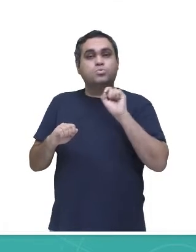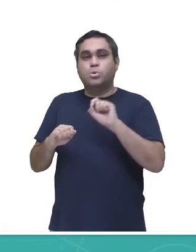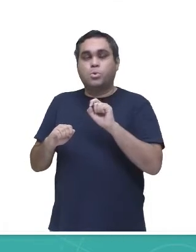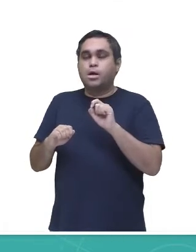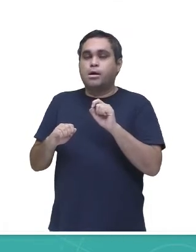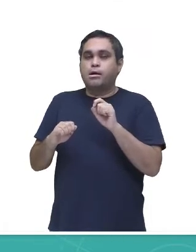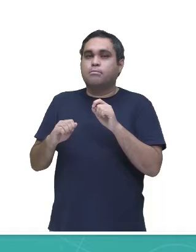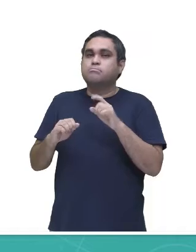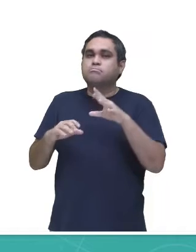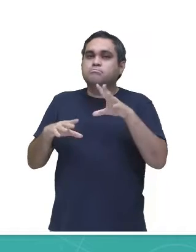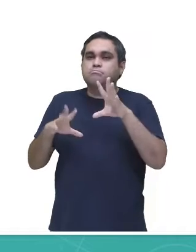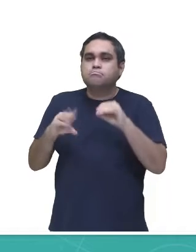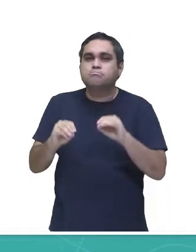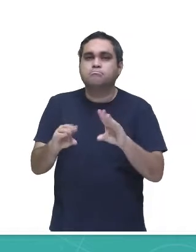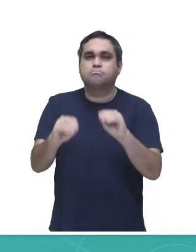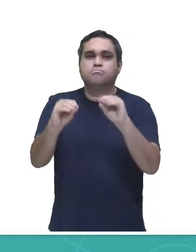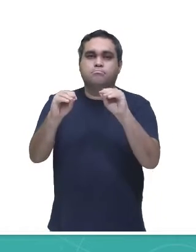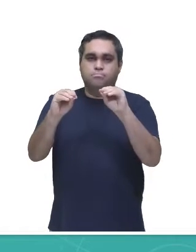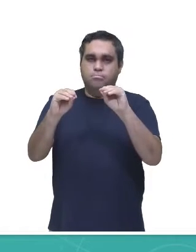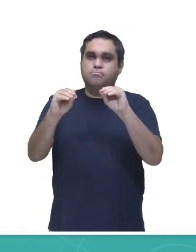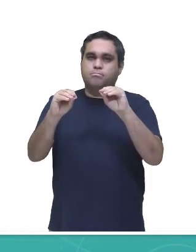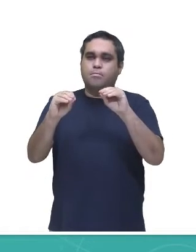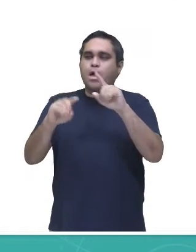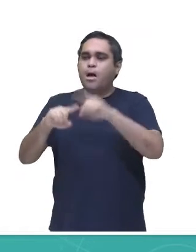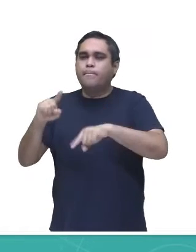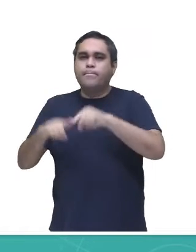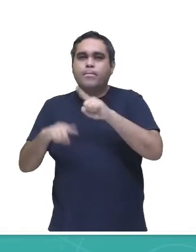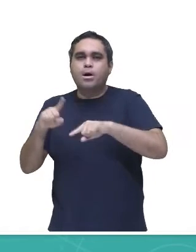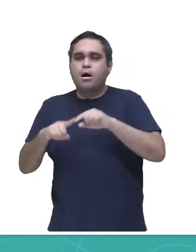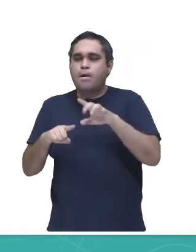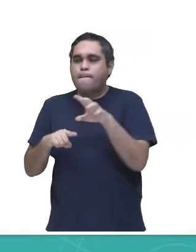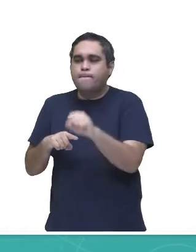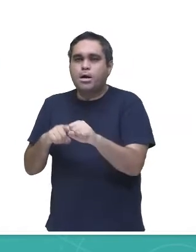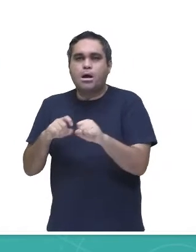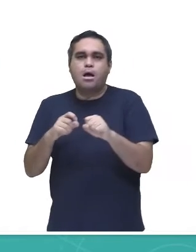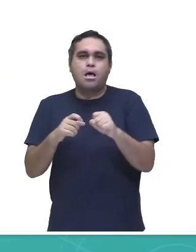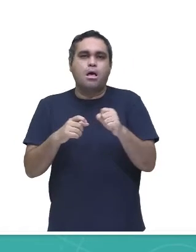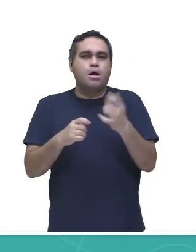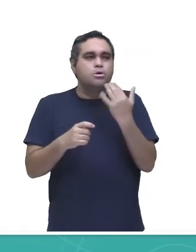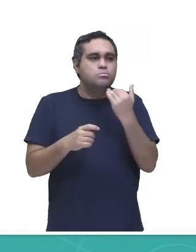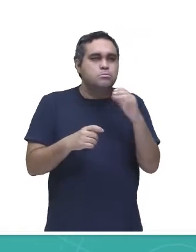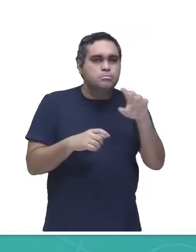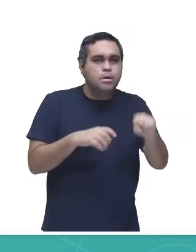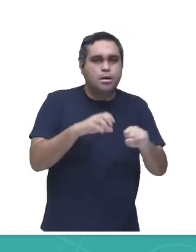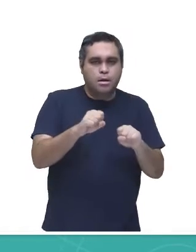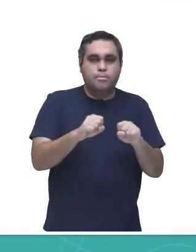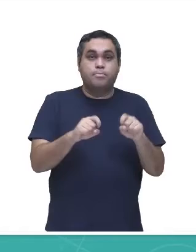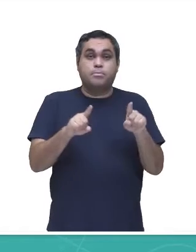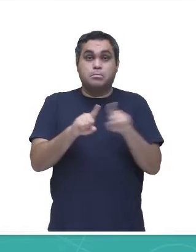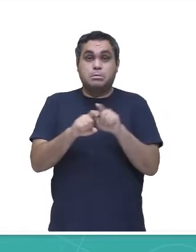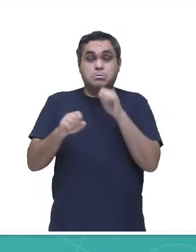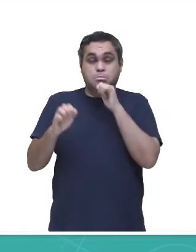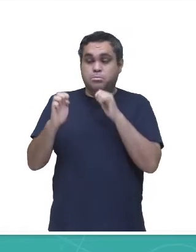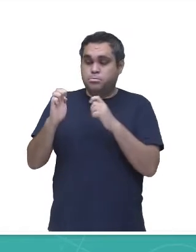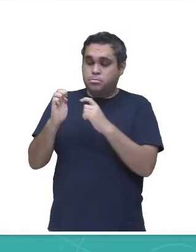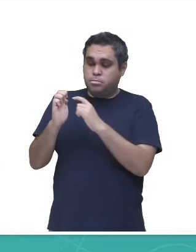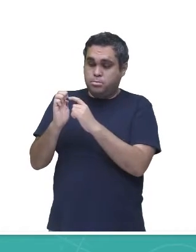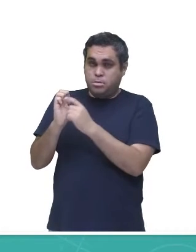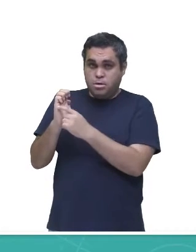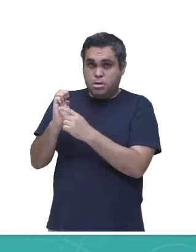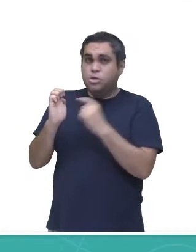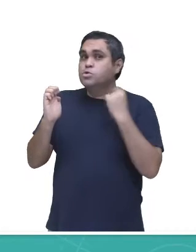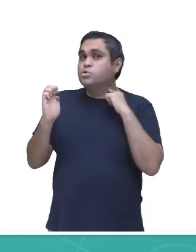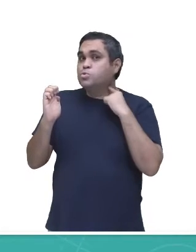segurar, manusear e manipular objetos, alimentos, por exemplo. O acúmulo de sujeira abaixo da unha pode